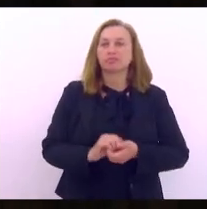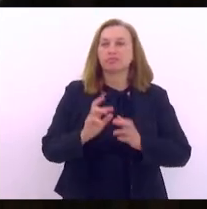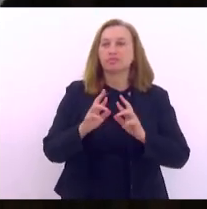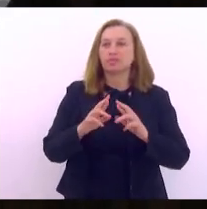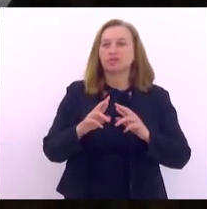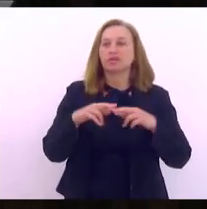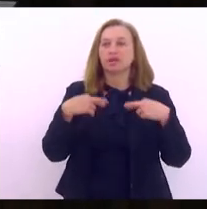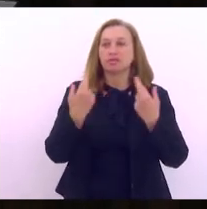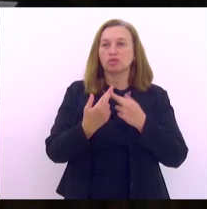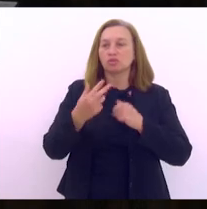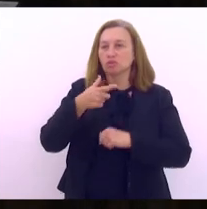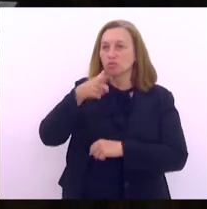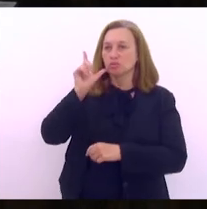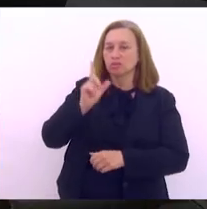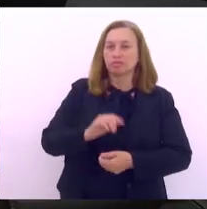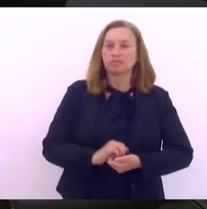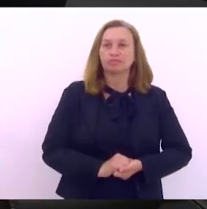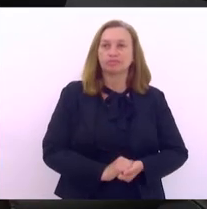anterior.